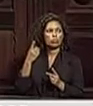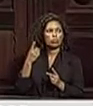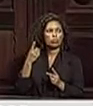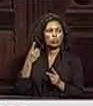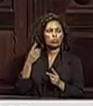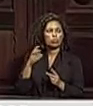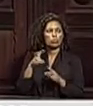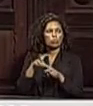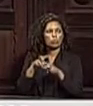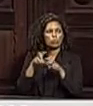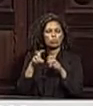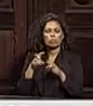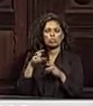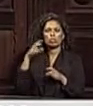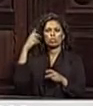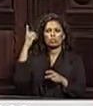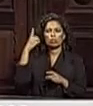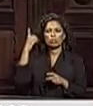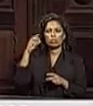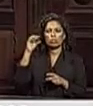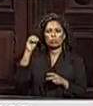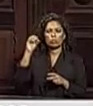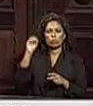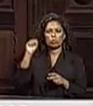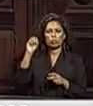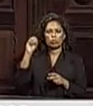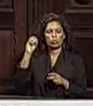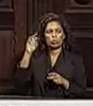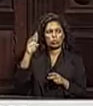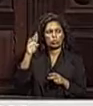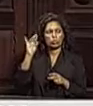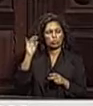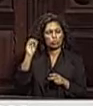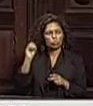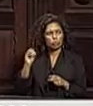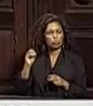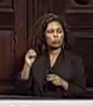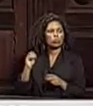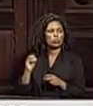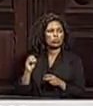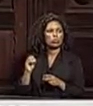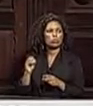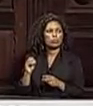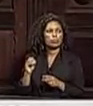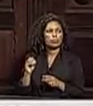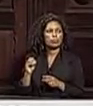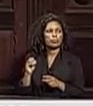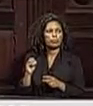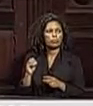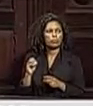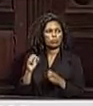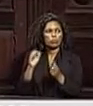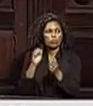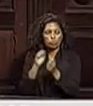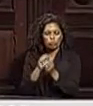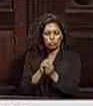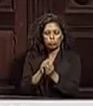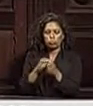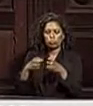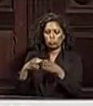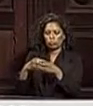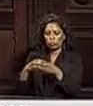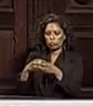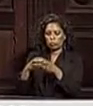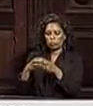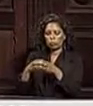deputado Osório para que a Comissão de Minas e Energia, em colaboração com a Comissão de Economia,